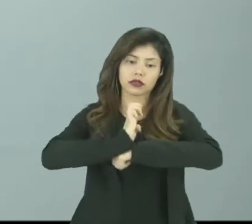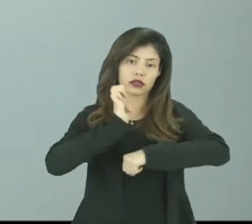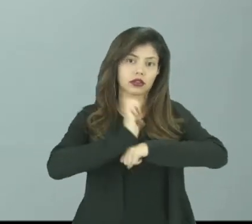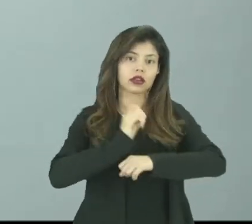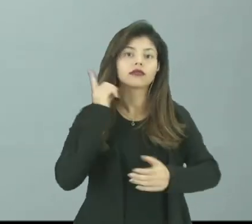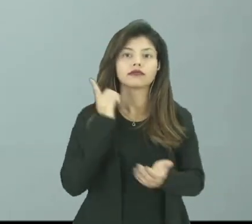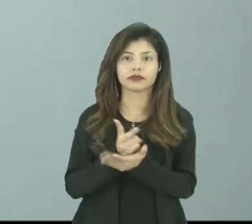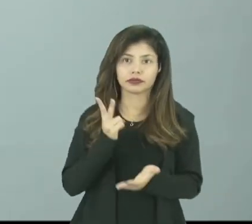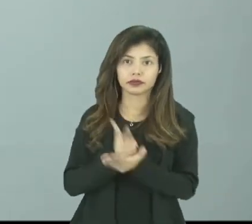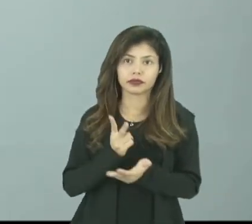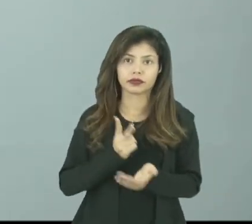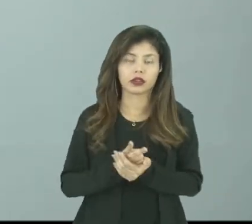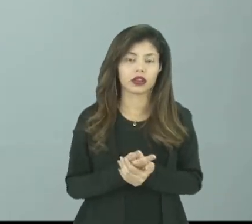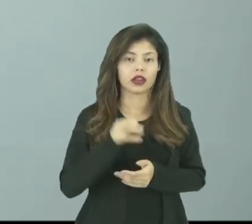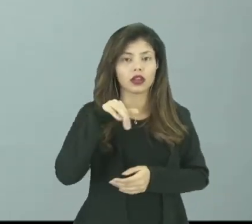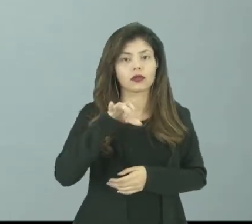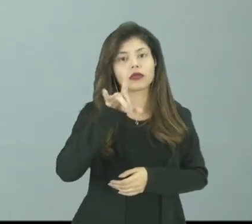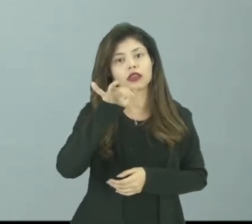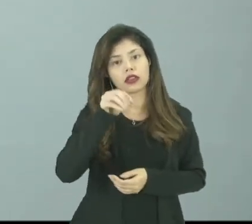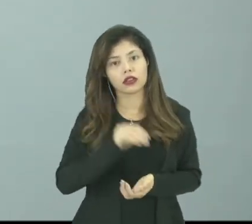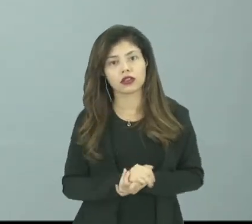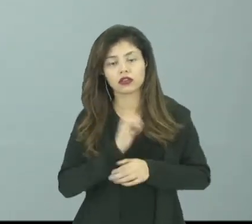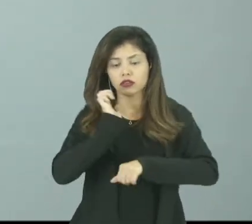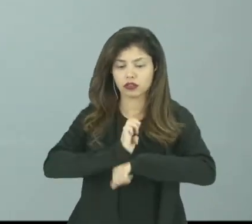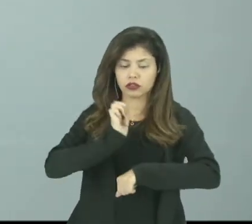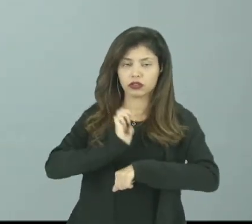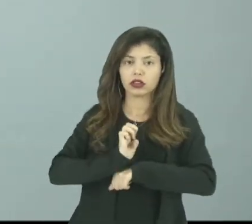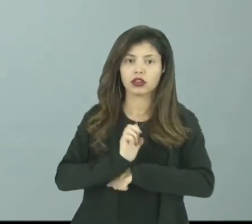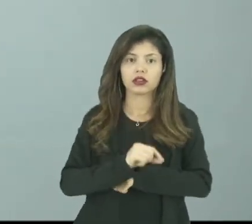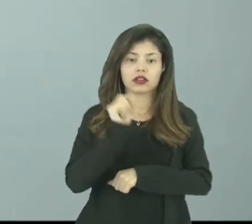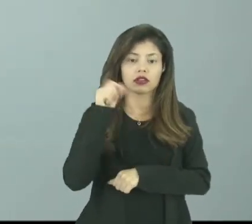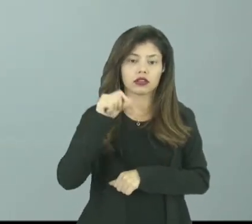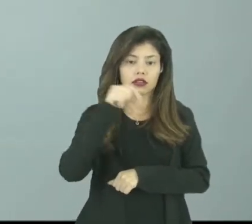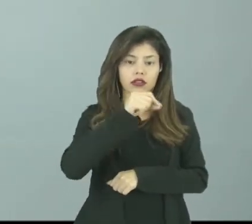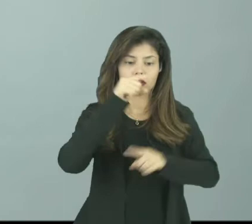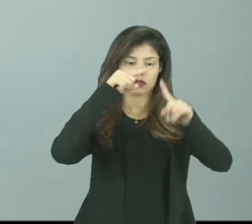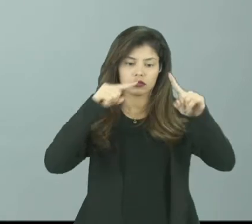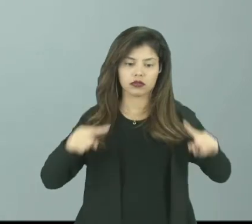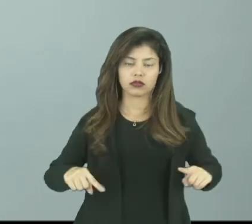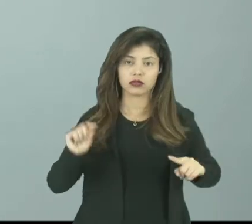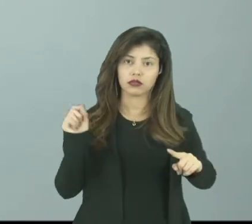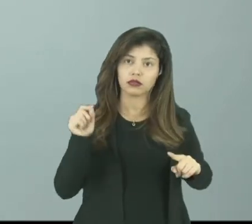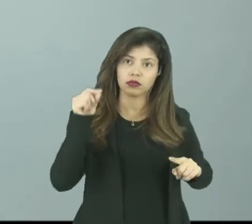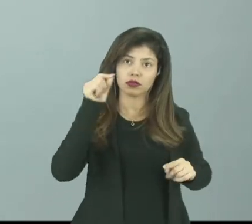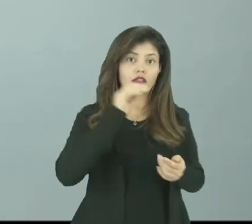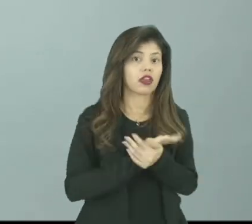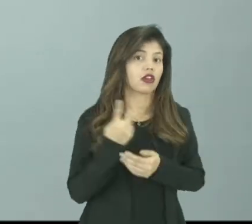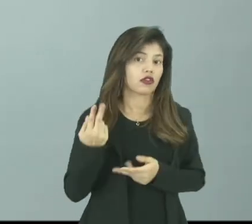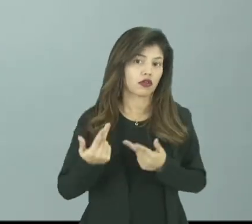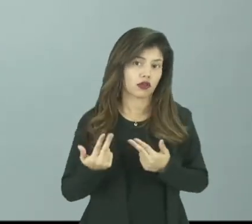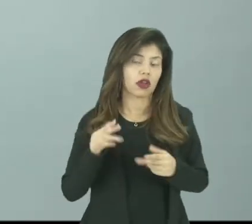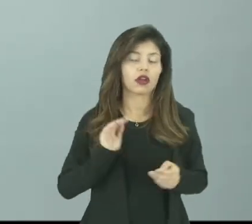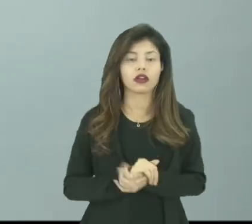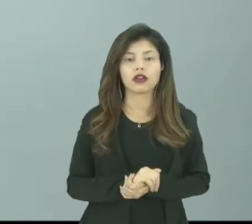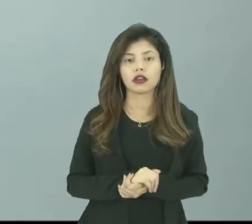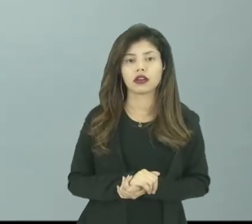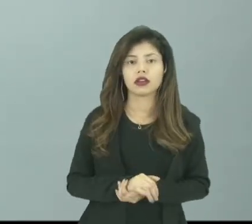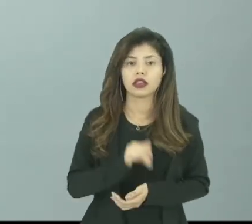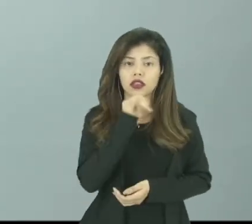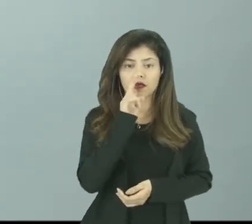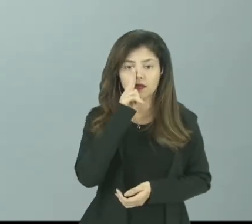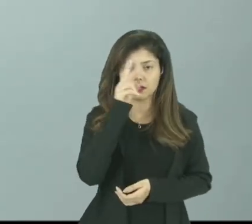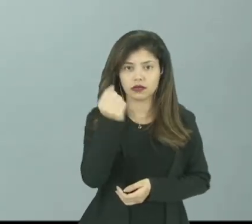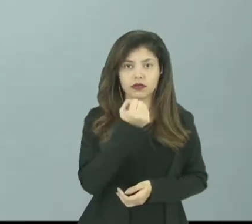ter esse modelo de Estado, por exemplo, numa casa de formiga. Ali existe um governo que tem uma hierarquia, tem um